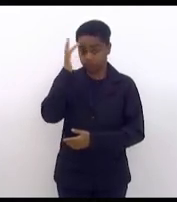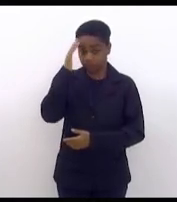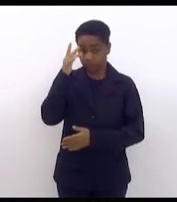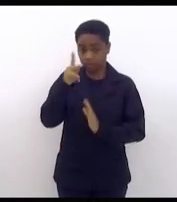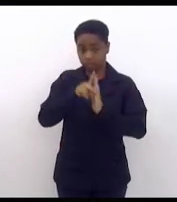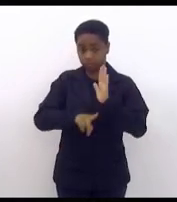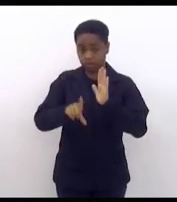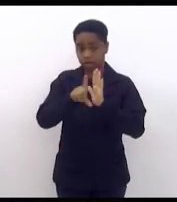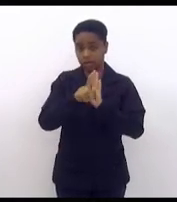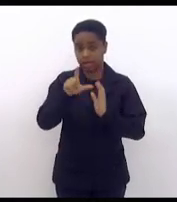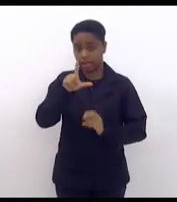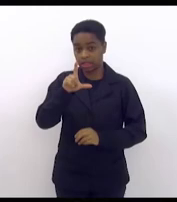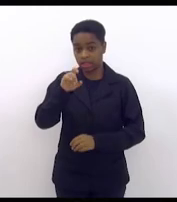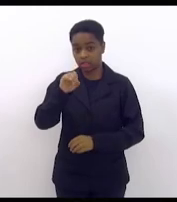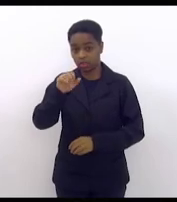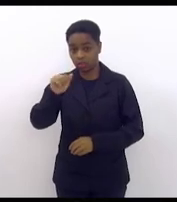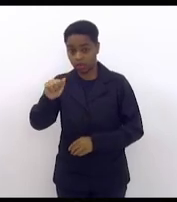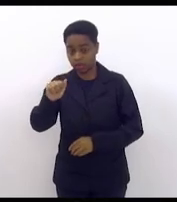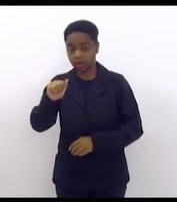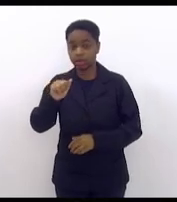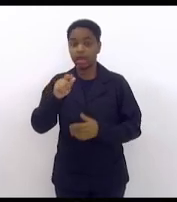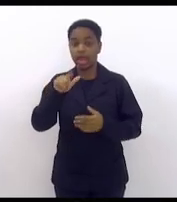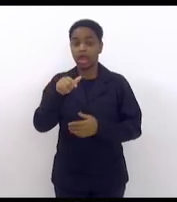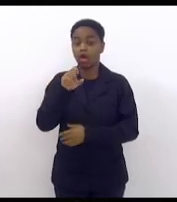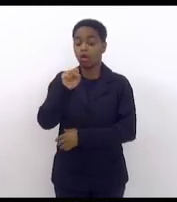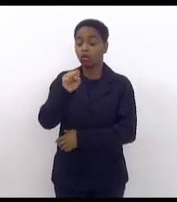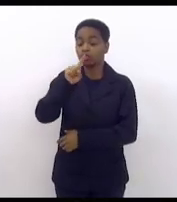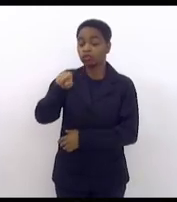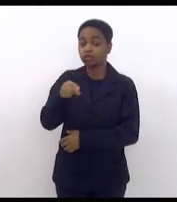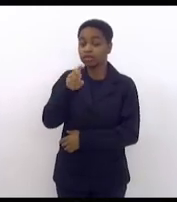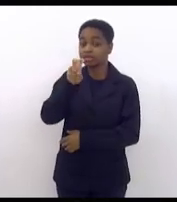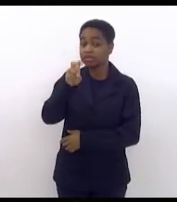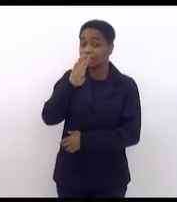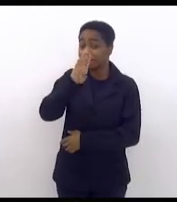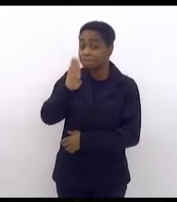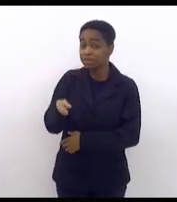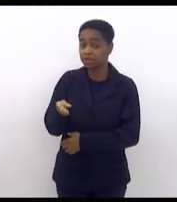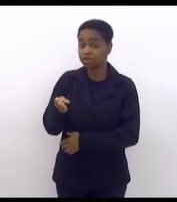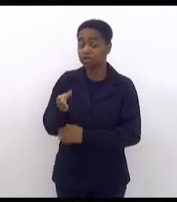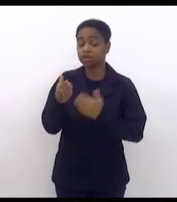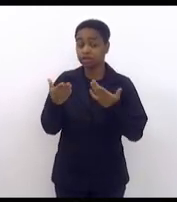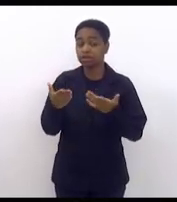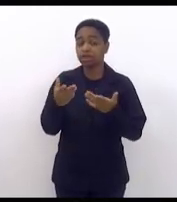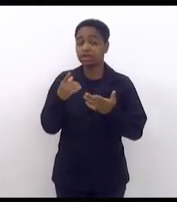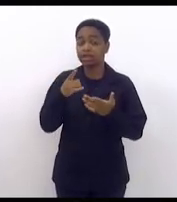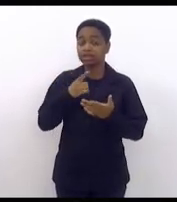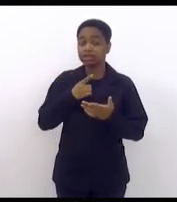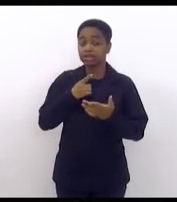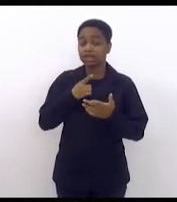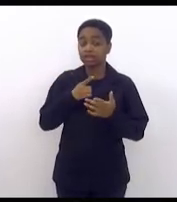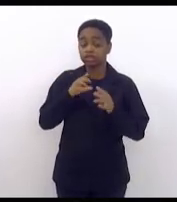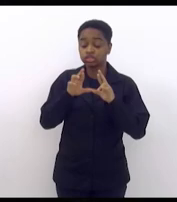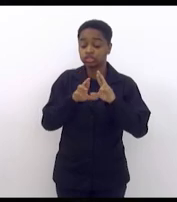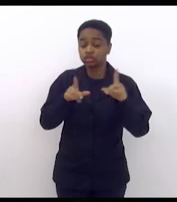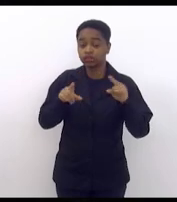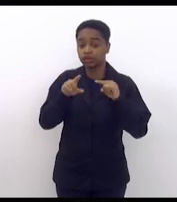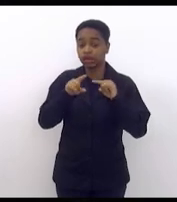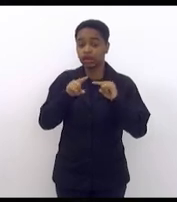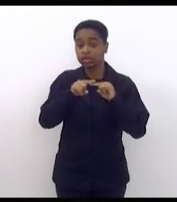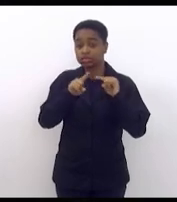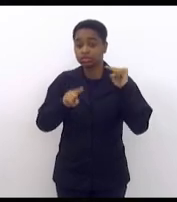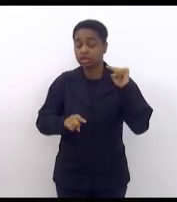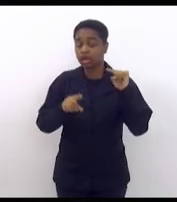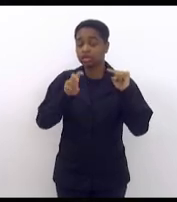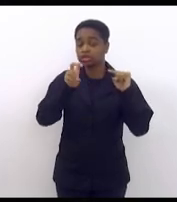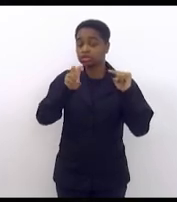lei do orçamento anual é de 8,5 bi. A gente tem um salto de 5 bilhões. A gente não está